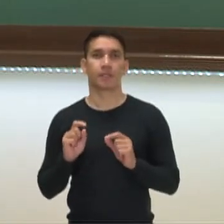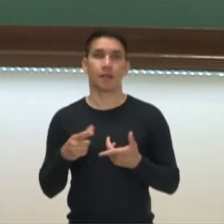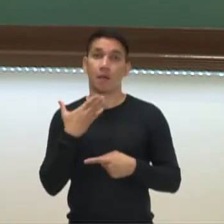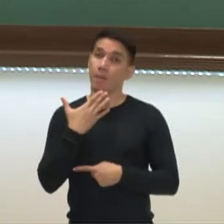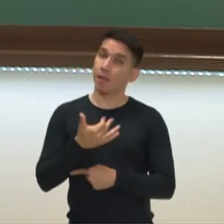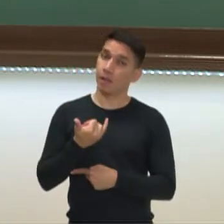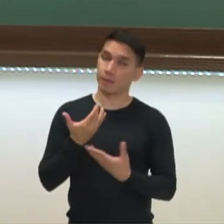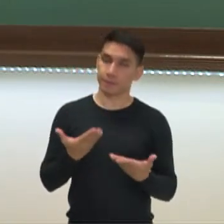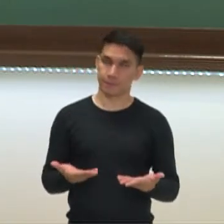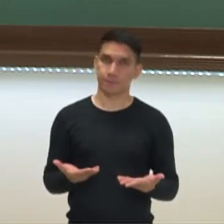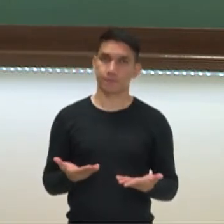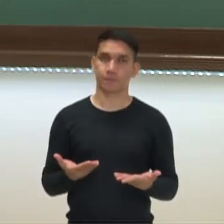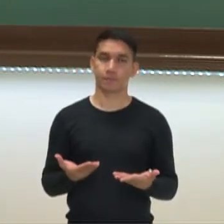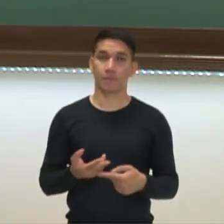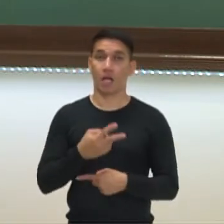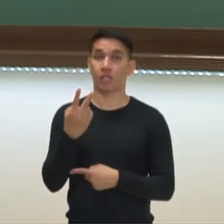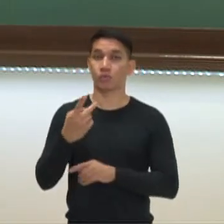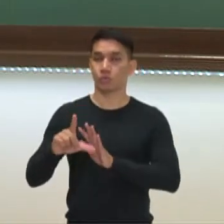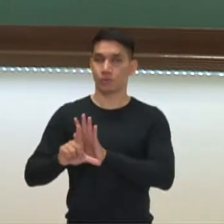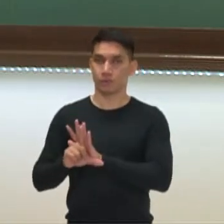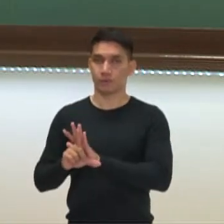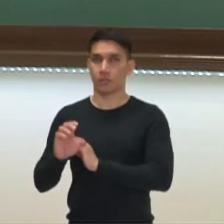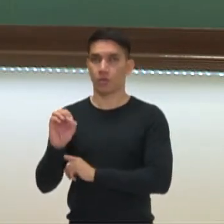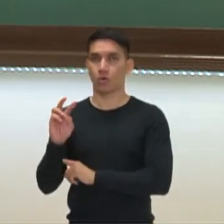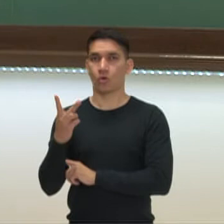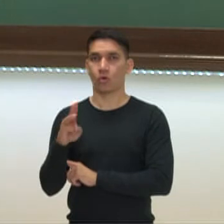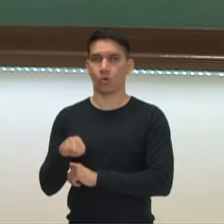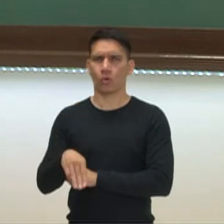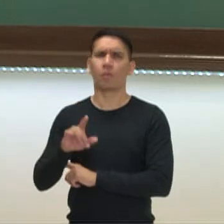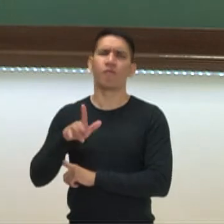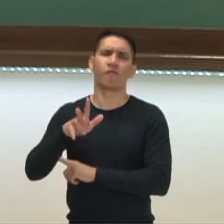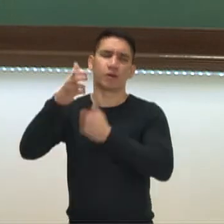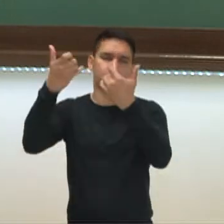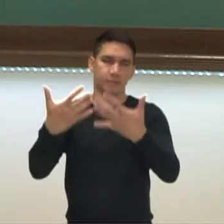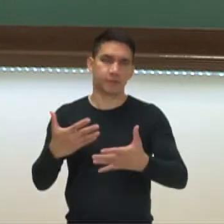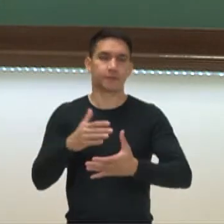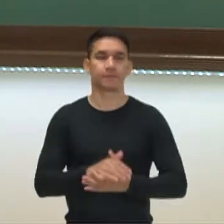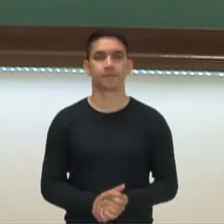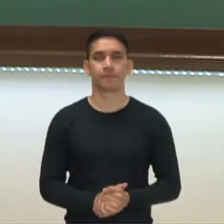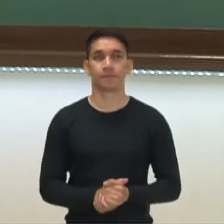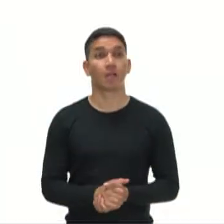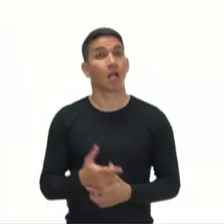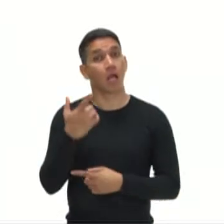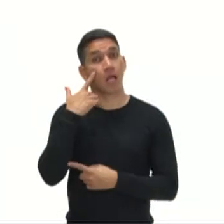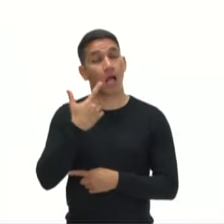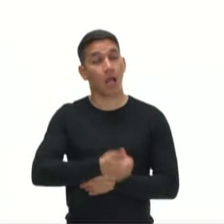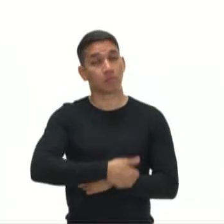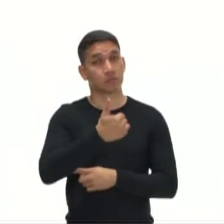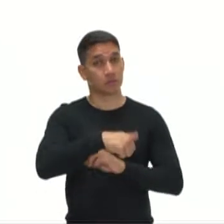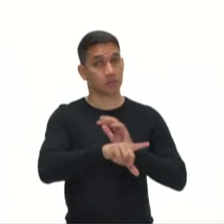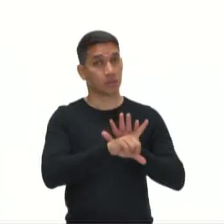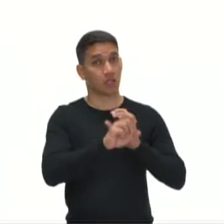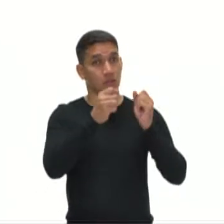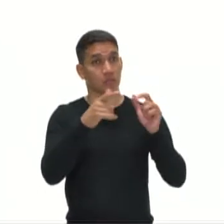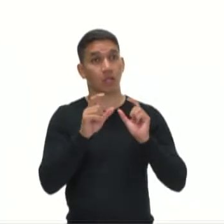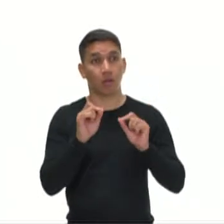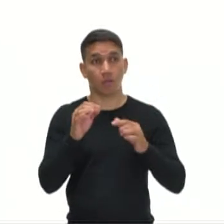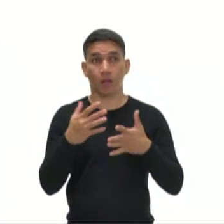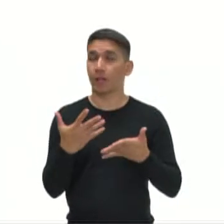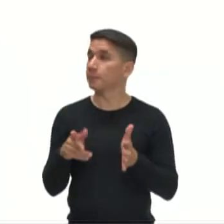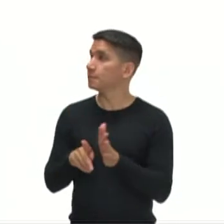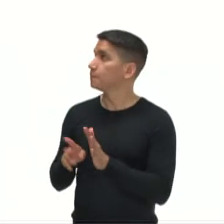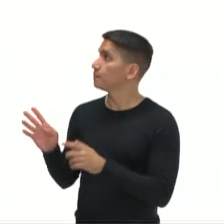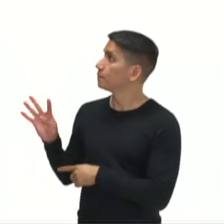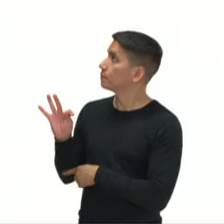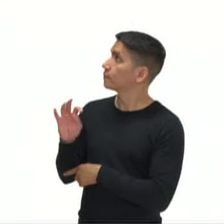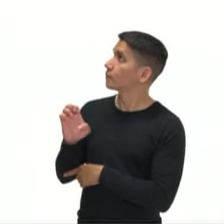entendidos com a segunda lei de Ohm, que a gente já vai ver. Então, olha só, A primeira lei de Ohm diz o seguinte, a tensão,